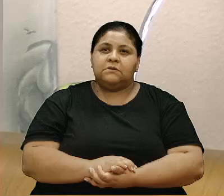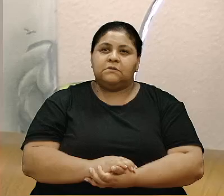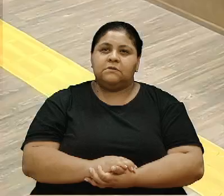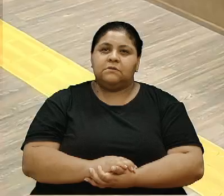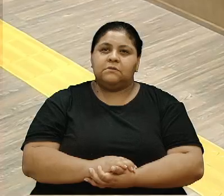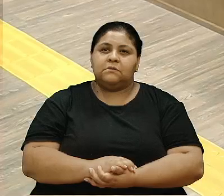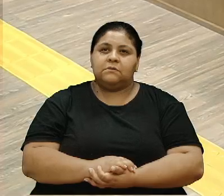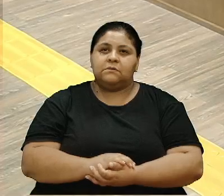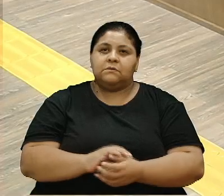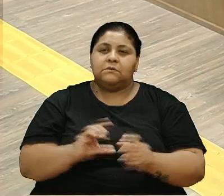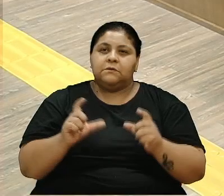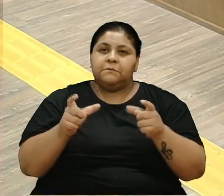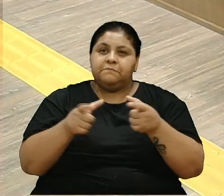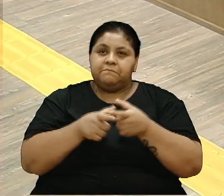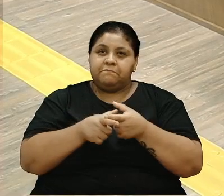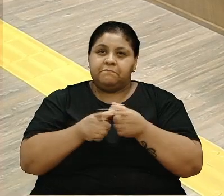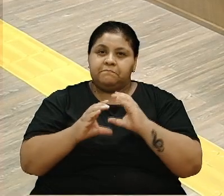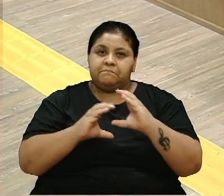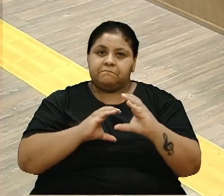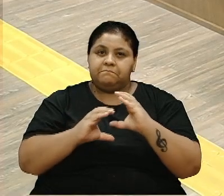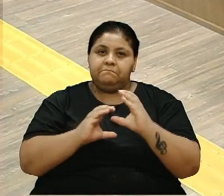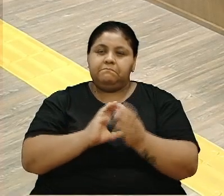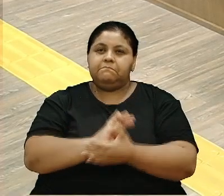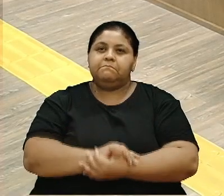Isso. Pequeno expediente, vereador.